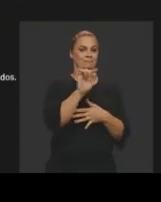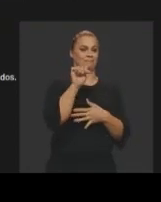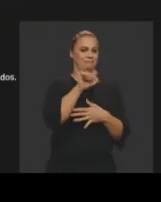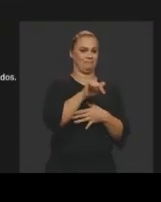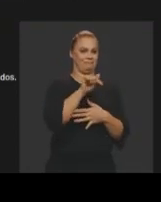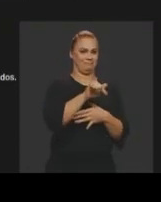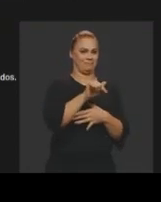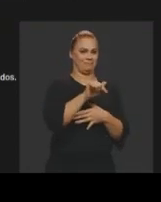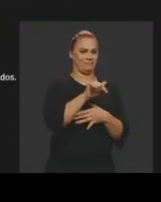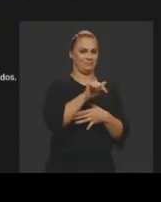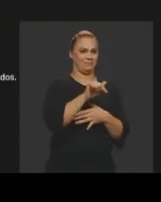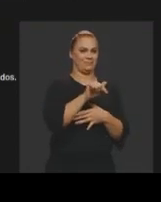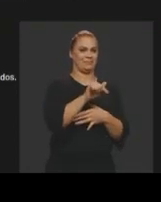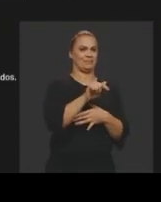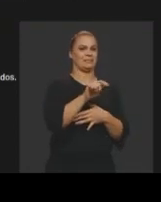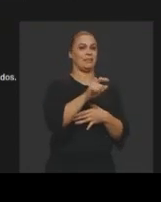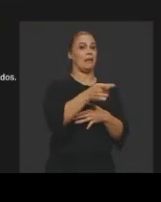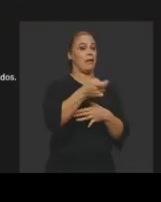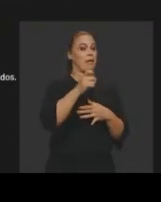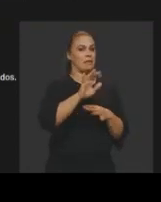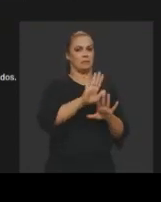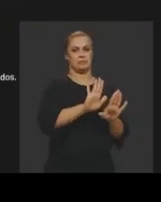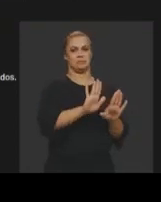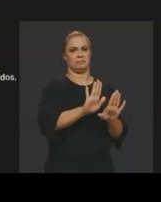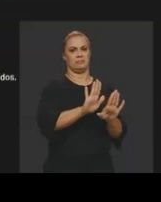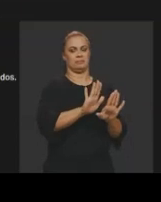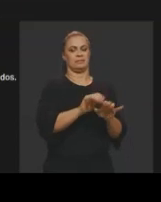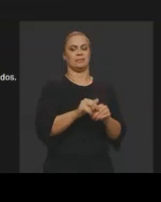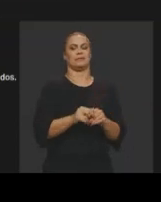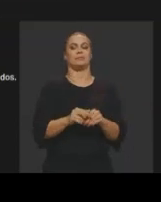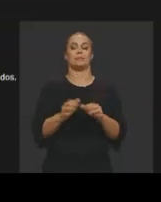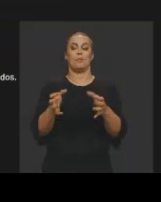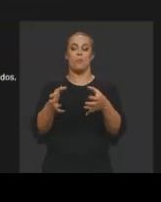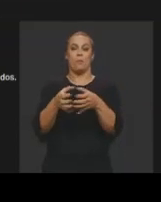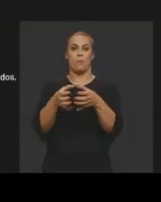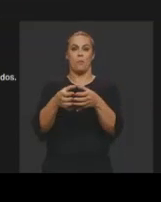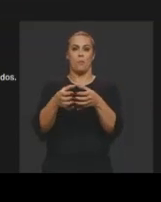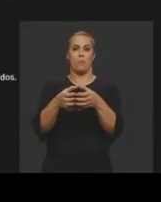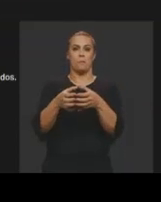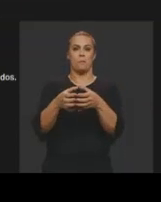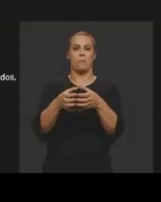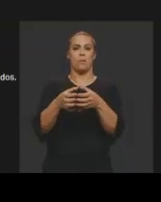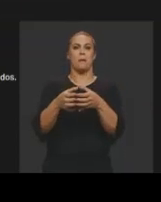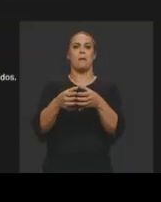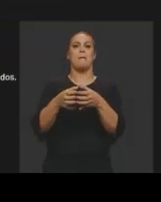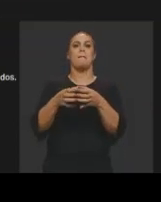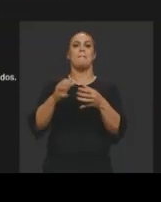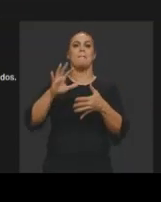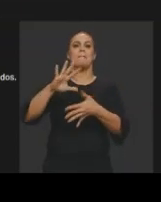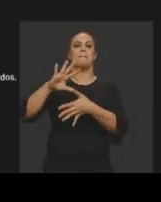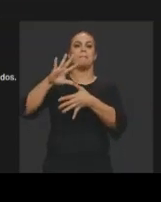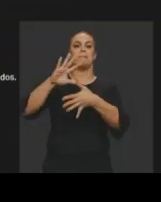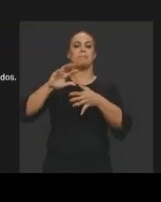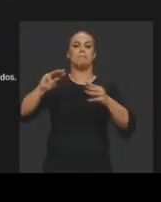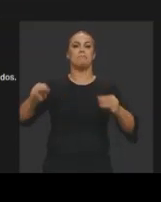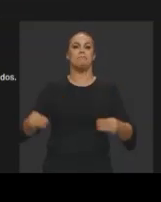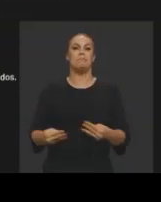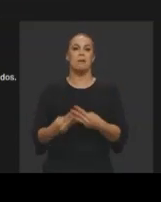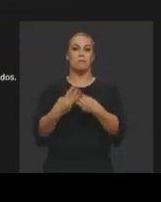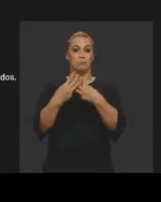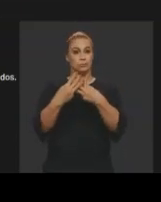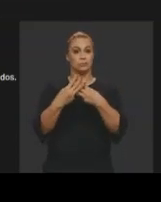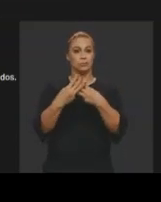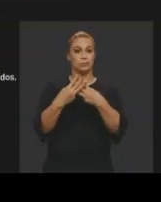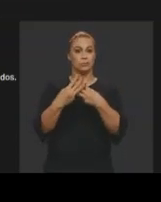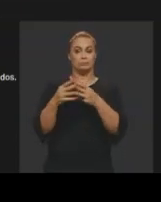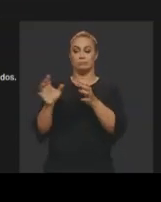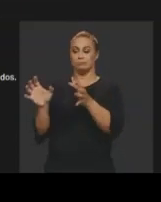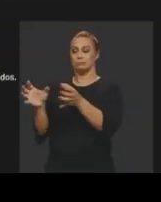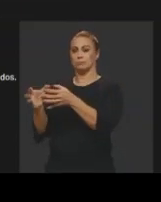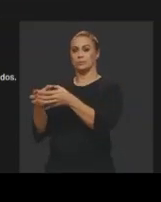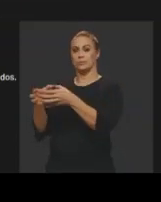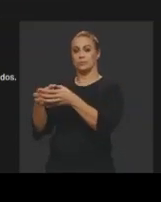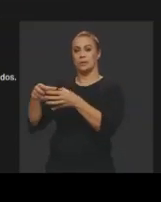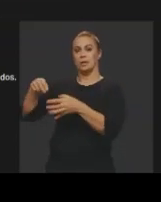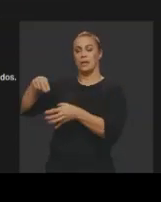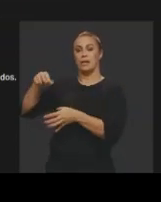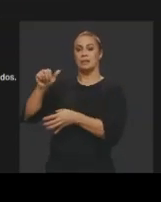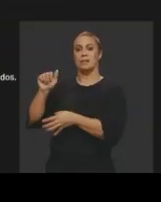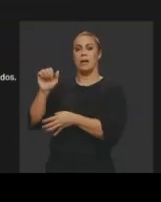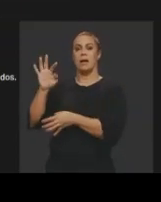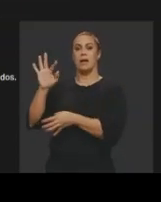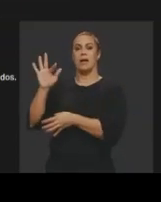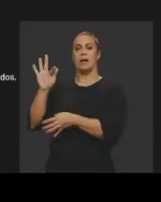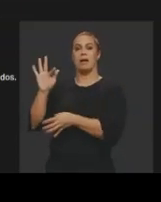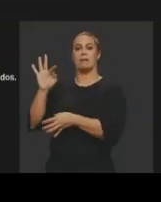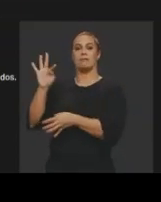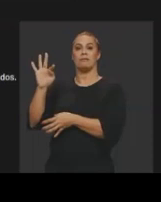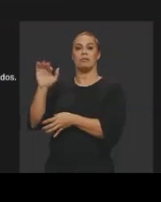ela era um mercado comum, ok? Mercosul e Nafta. Esses blocos, ou seja, por